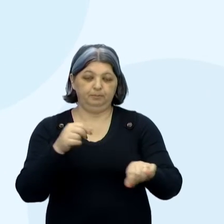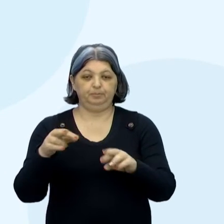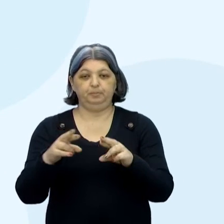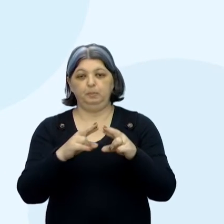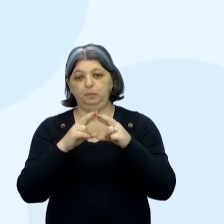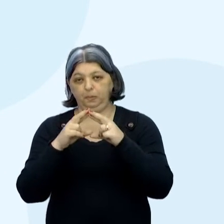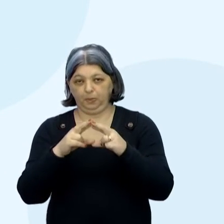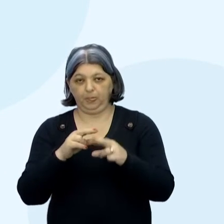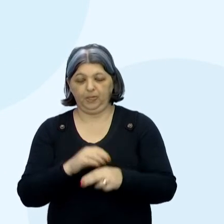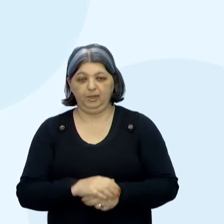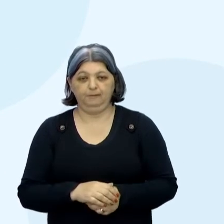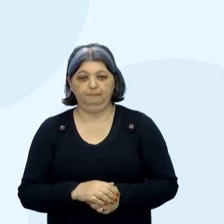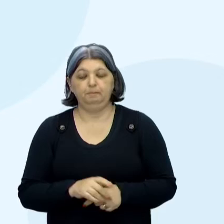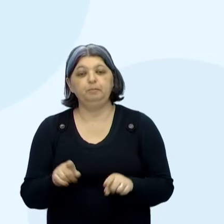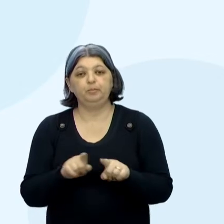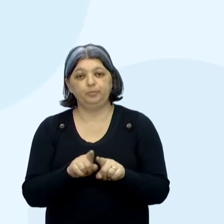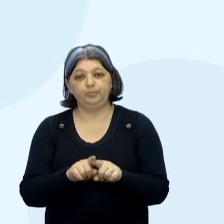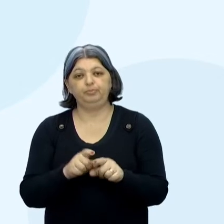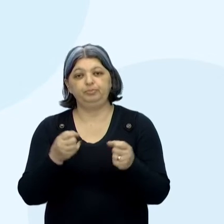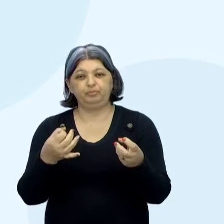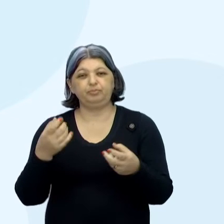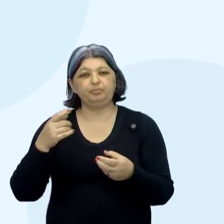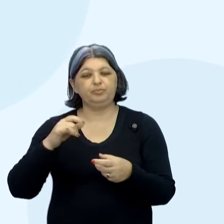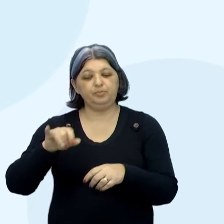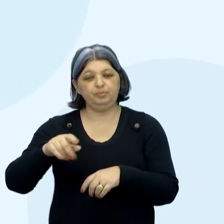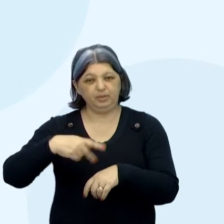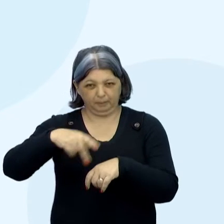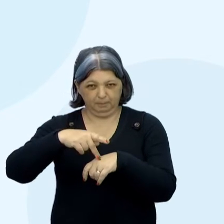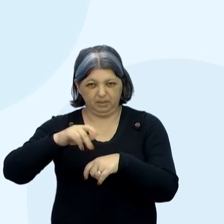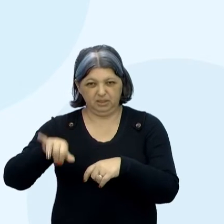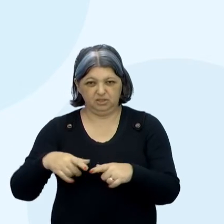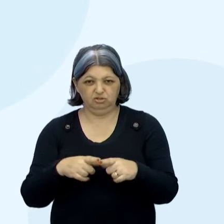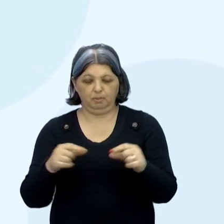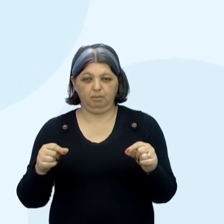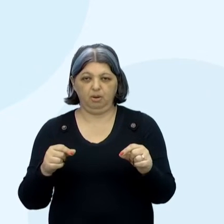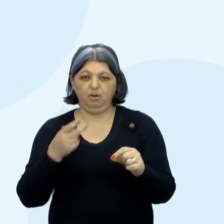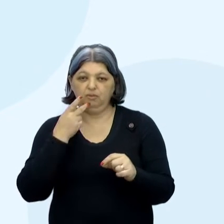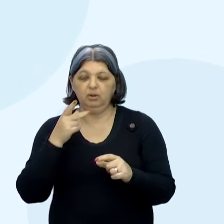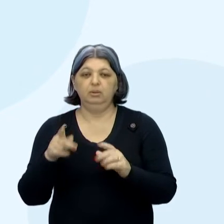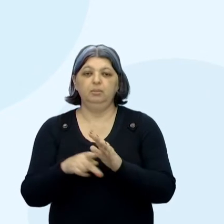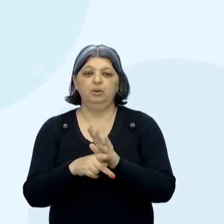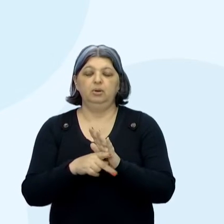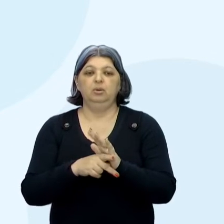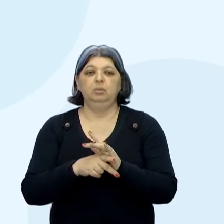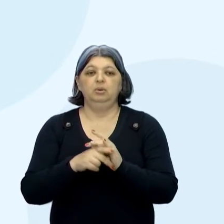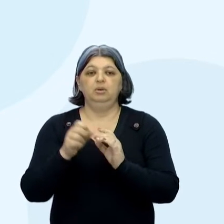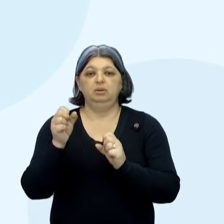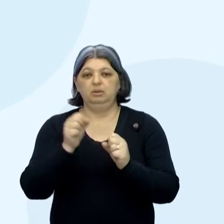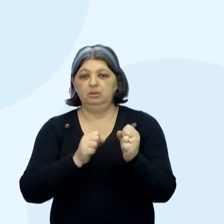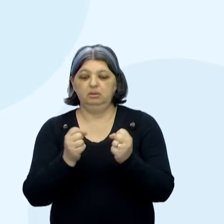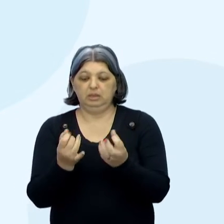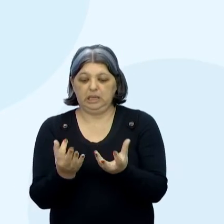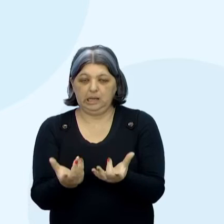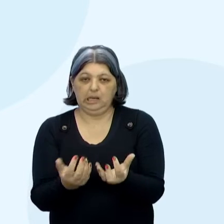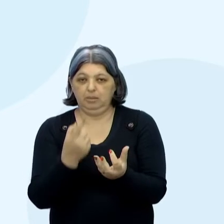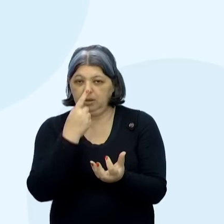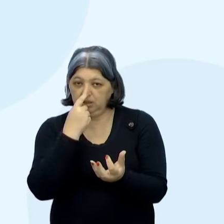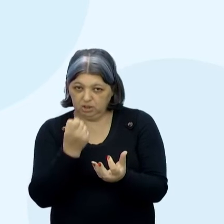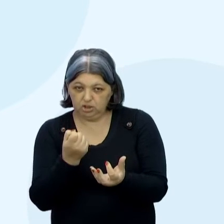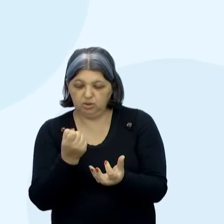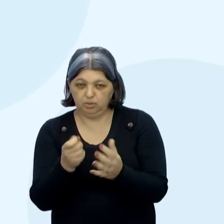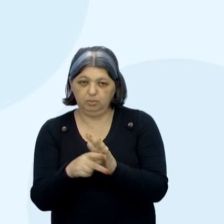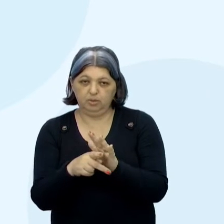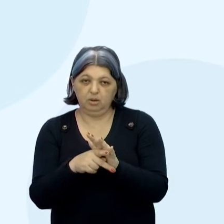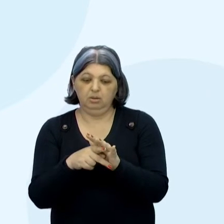seletiva. Comentamos também aí no Japão, quando nós falamos daquela usina, né, que incinera lixo para produzir energia,